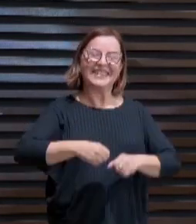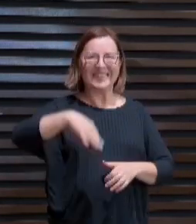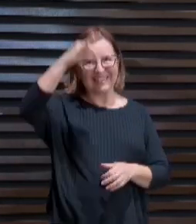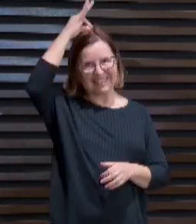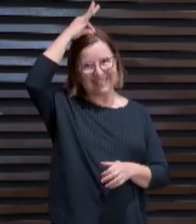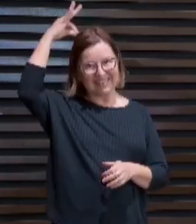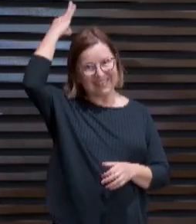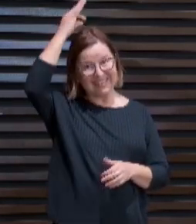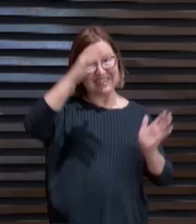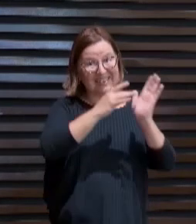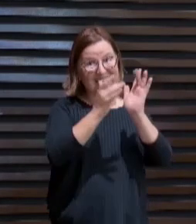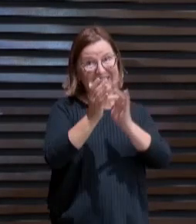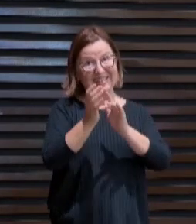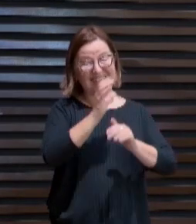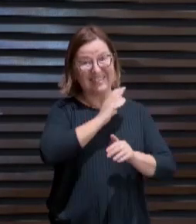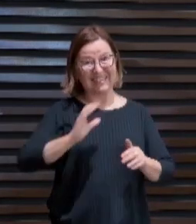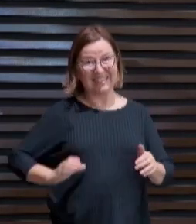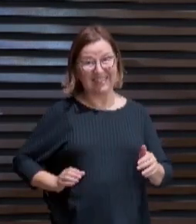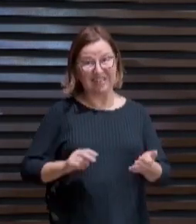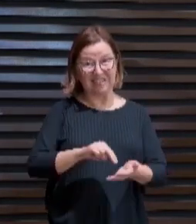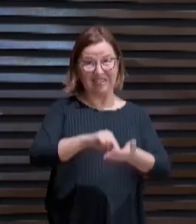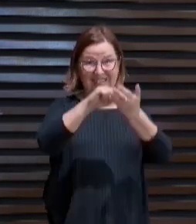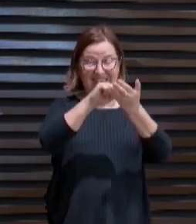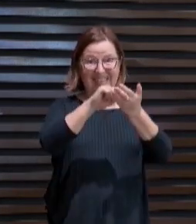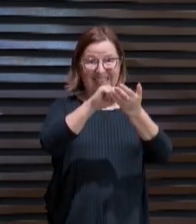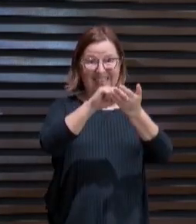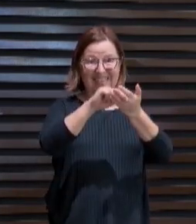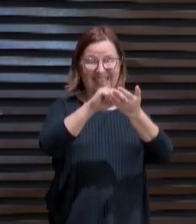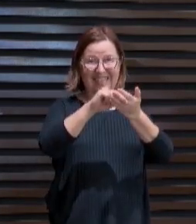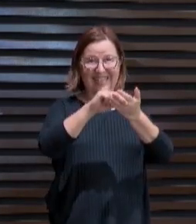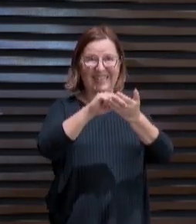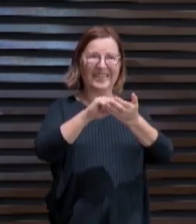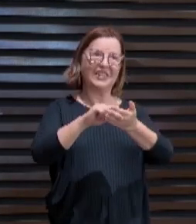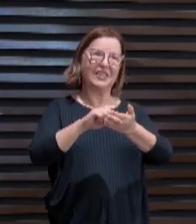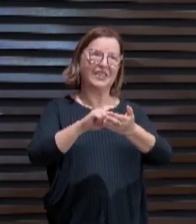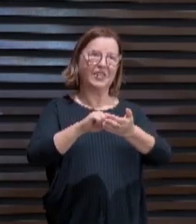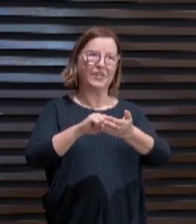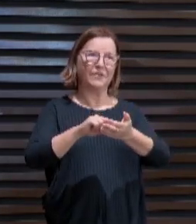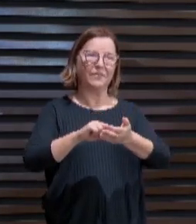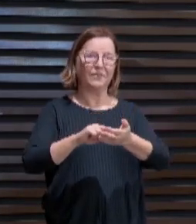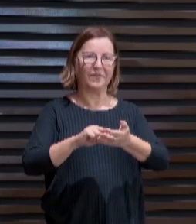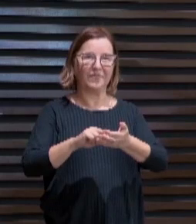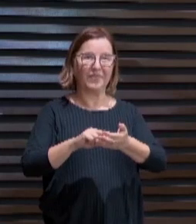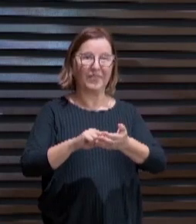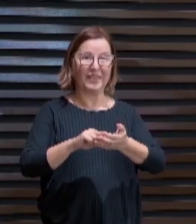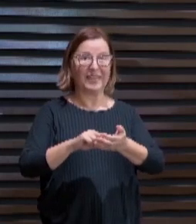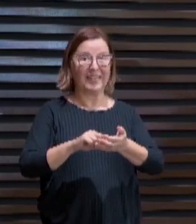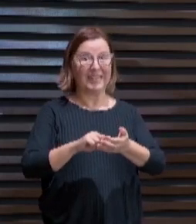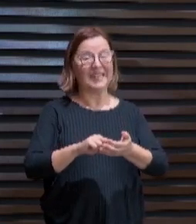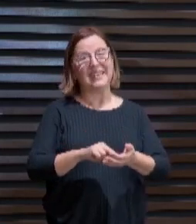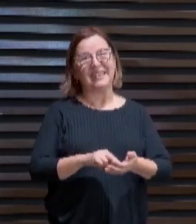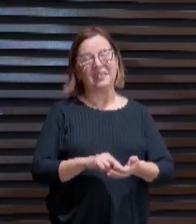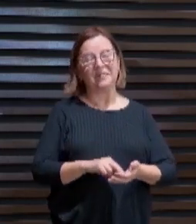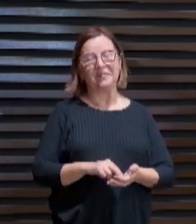Cristo sustentará e habilitará você para resistir a toda a tirania anticristã. Jesus,